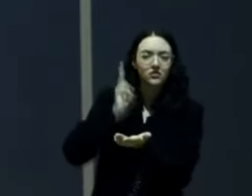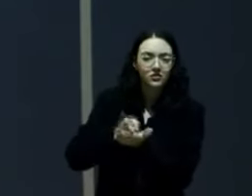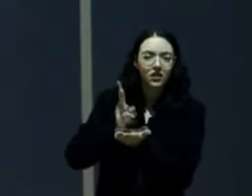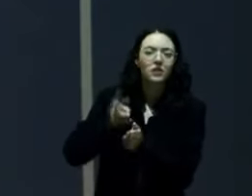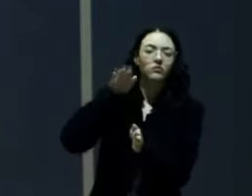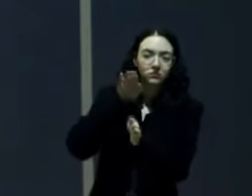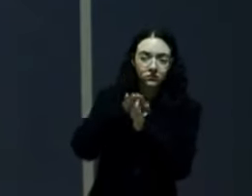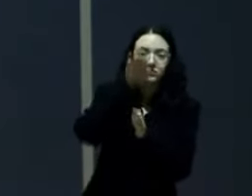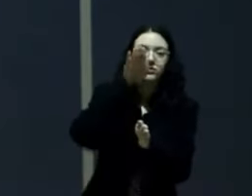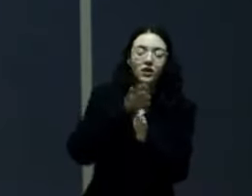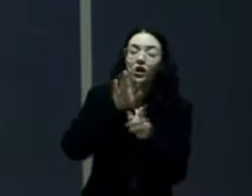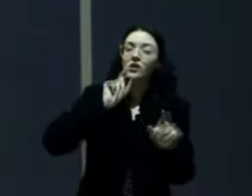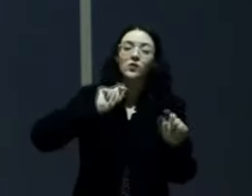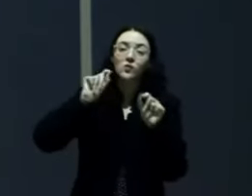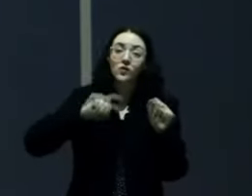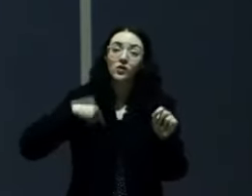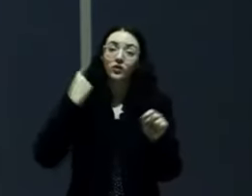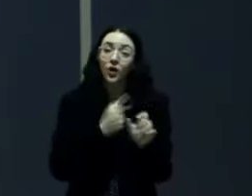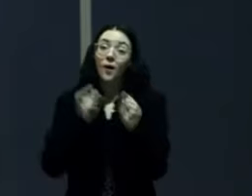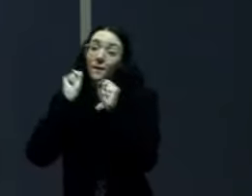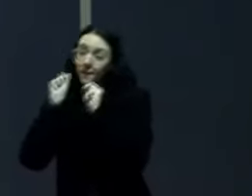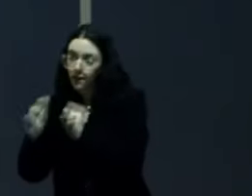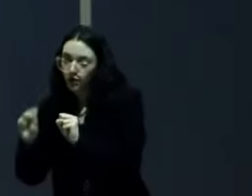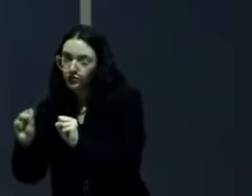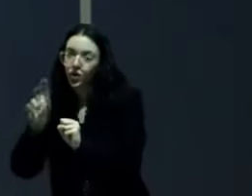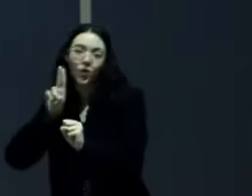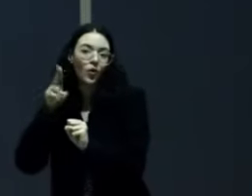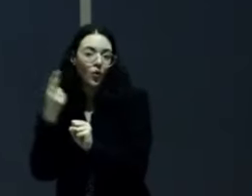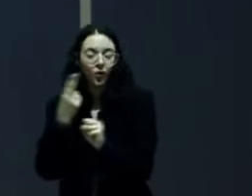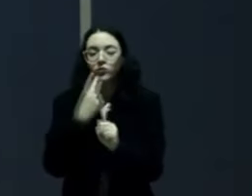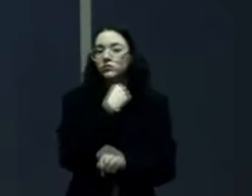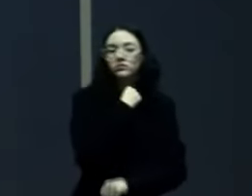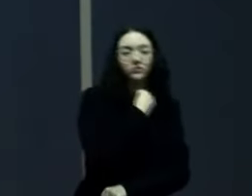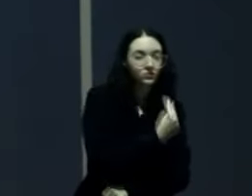O que eu devo fazer e o que eu não devo fazer.